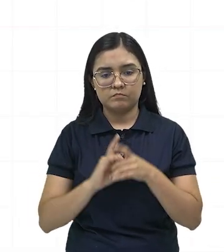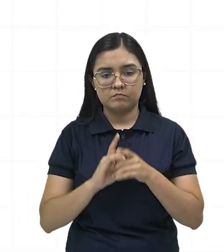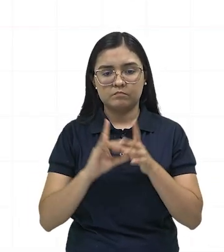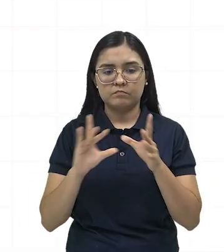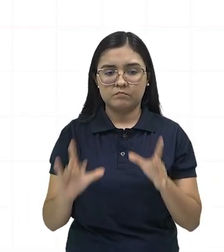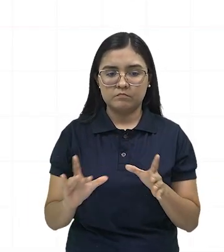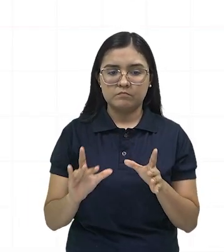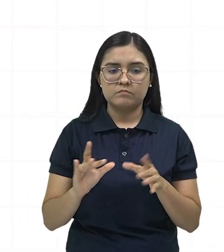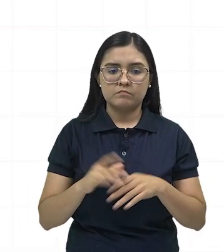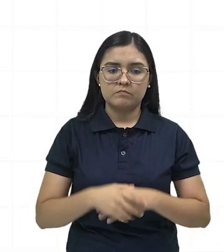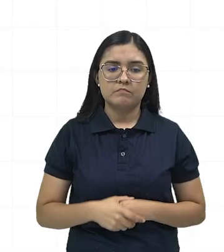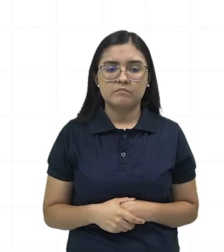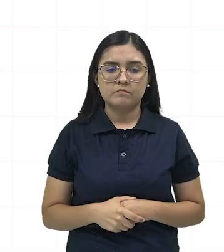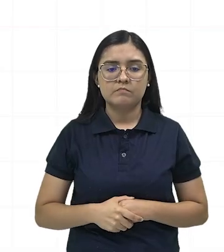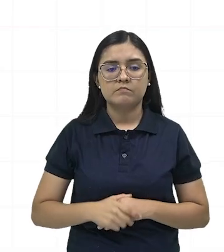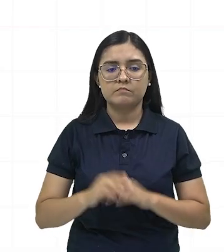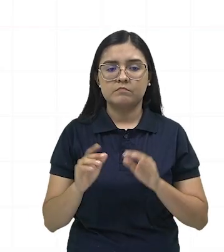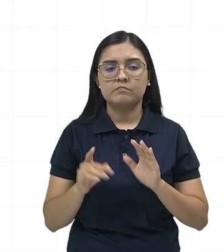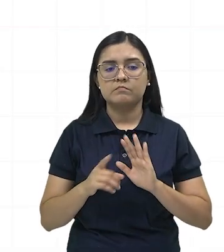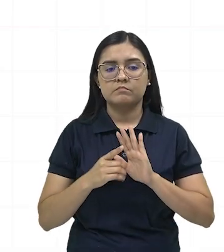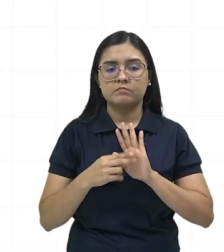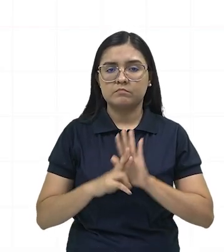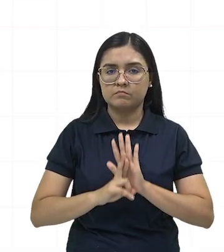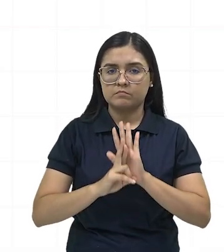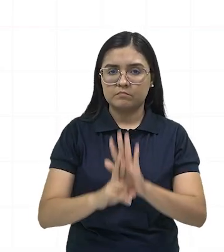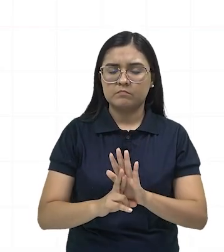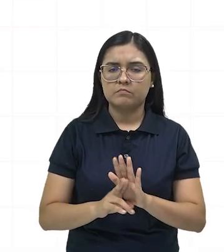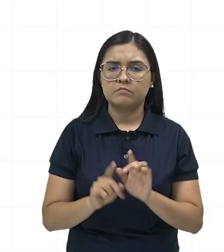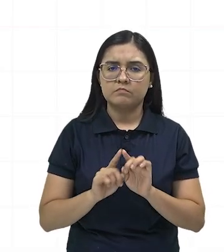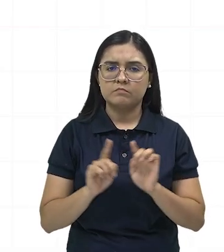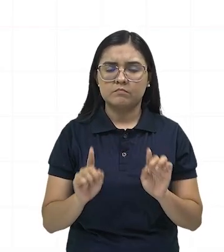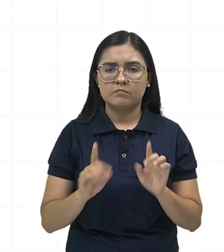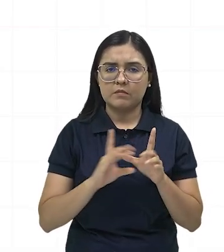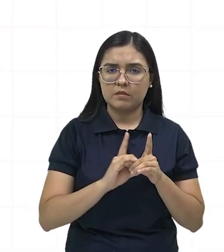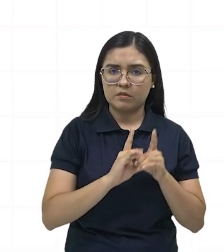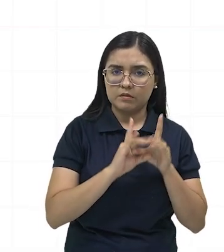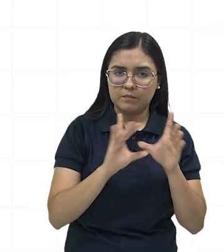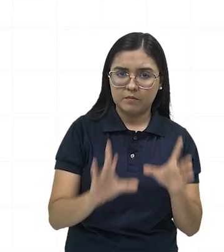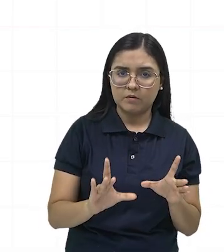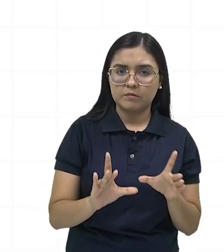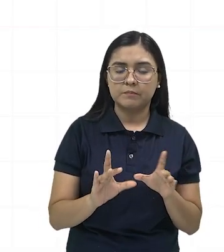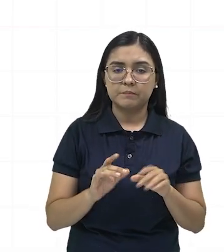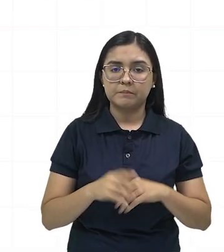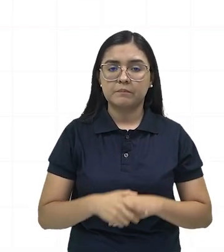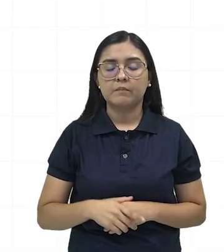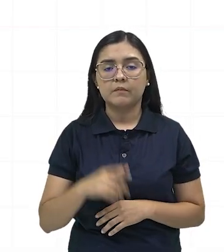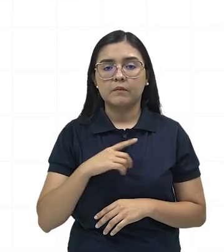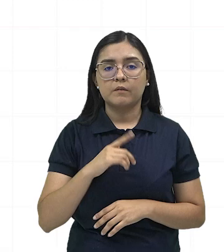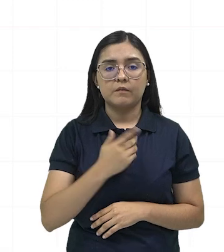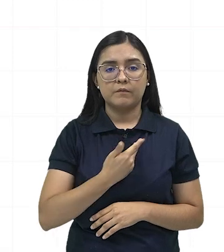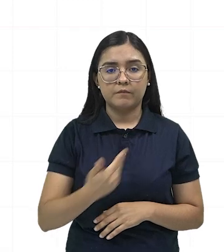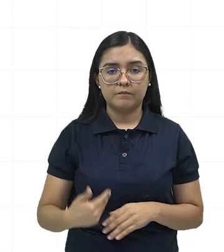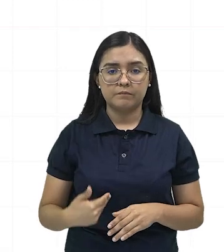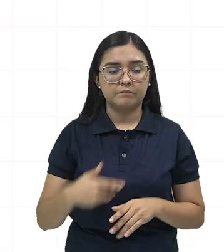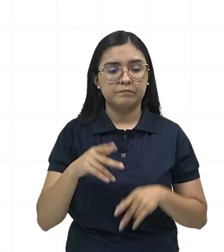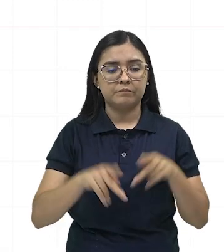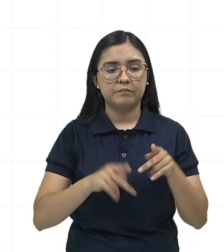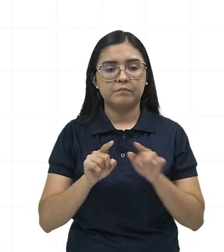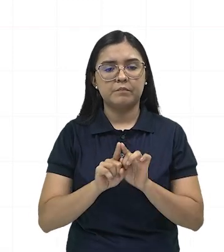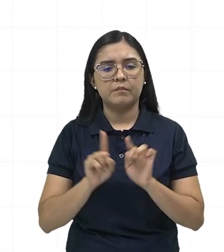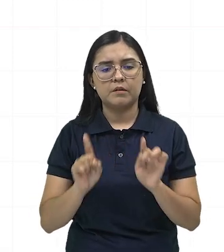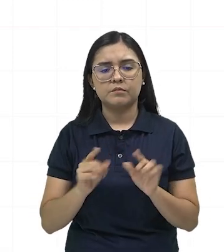democracia representativa. Peraí, professora, democracia eu sei o que é, né? Significa governo do povo. Agora, como assim